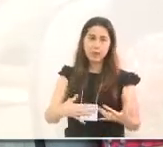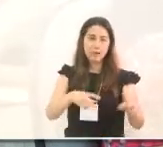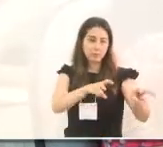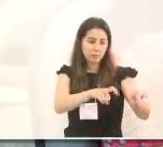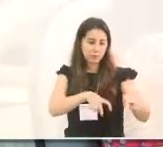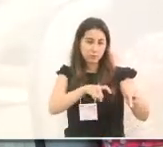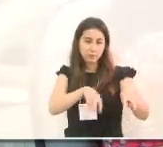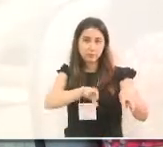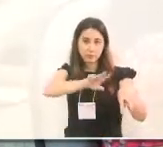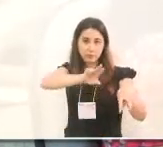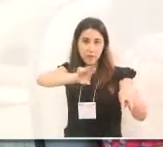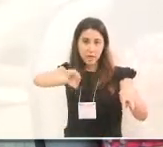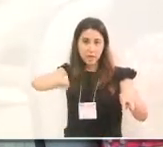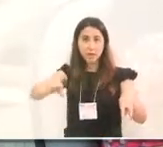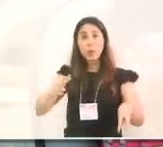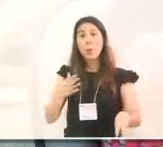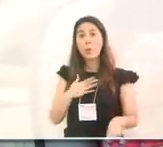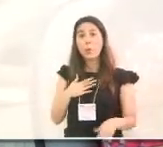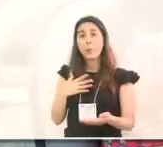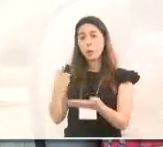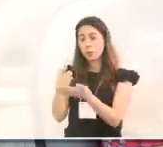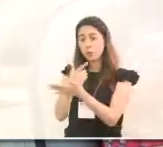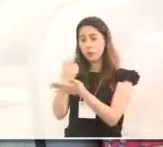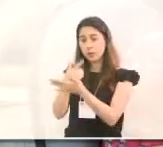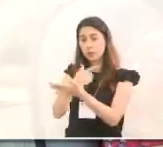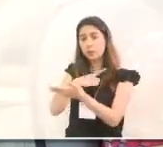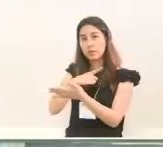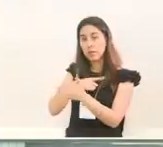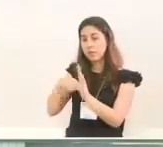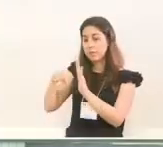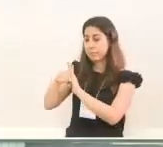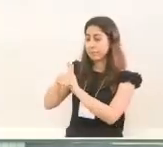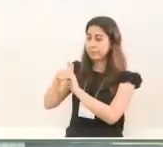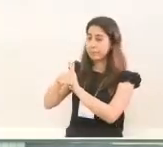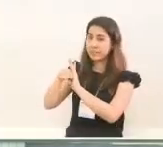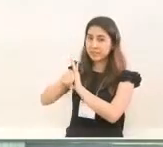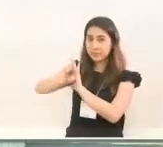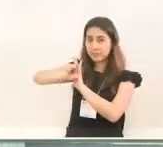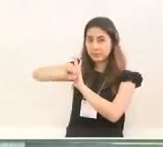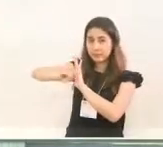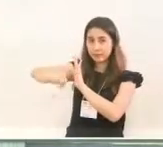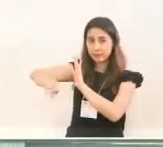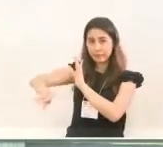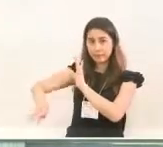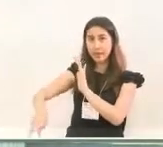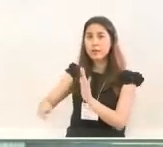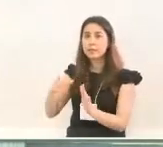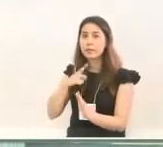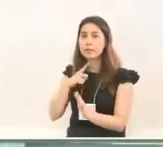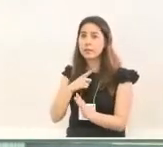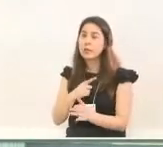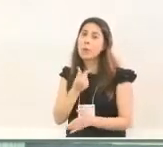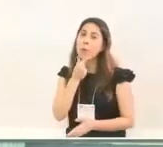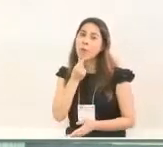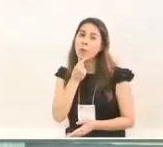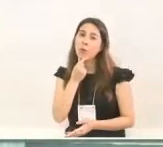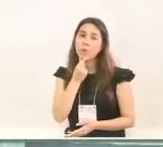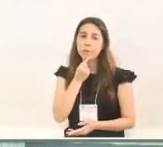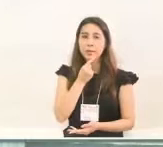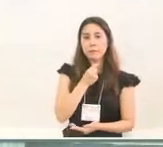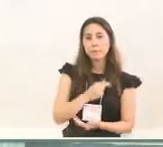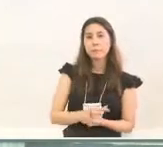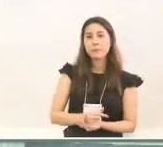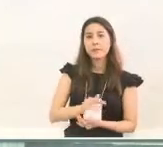nesse meu livro uma pesquisa que nós fizemos é a gente percebe uma crônica do historiador francisco paz qual a